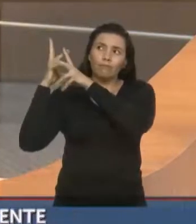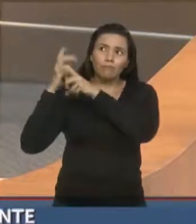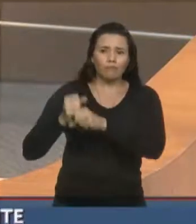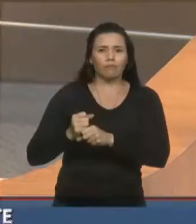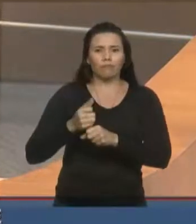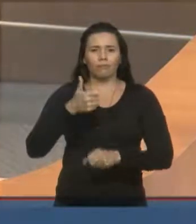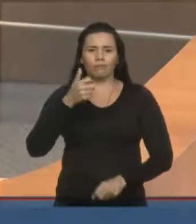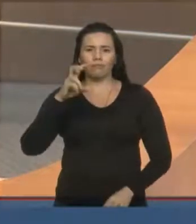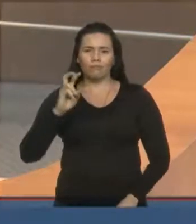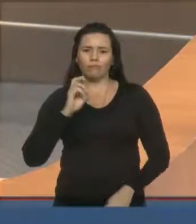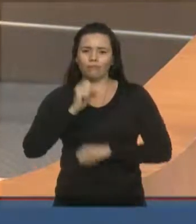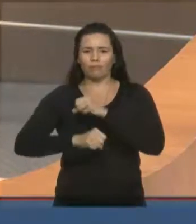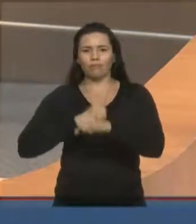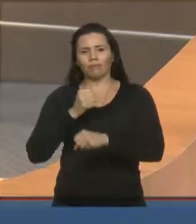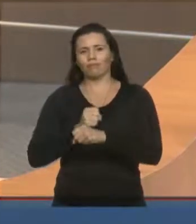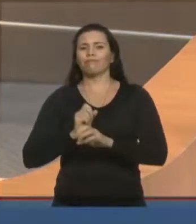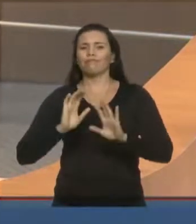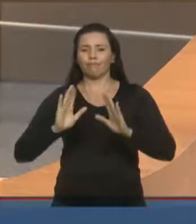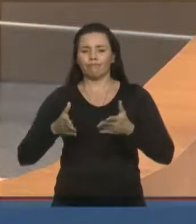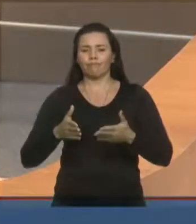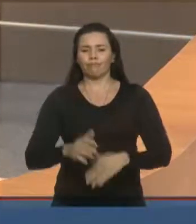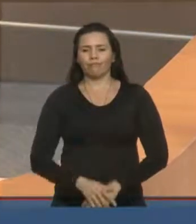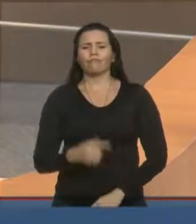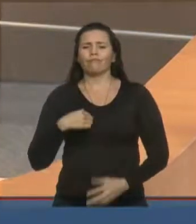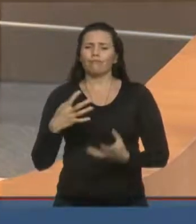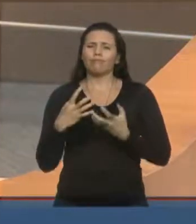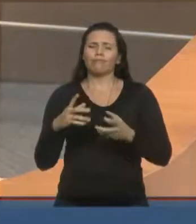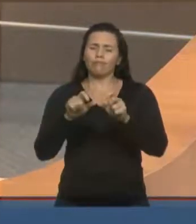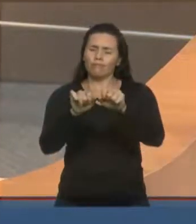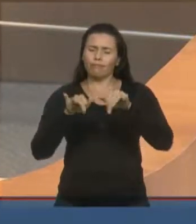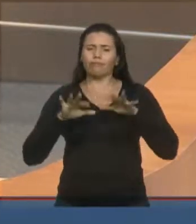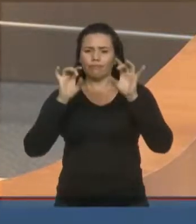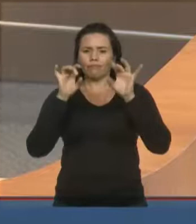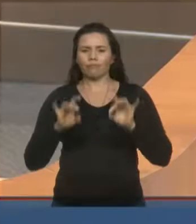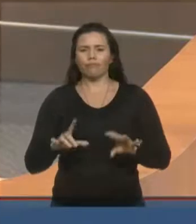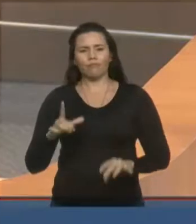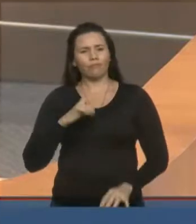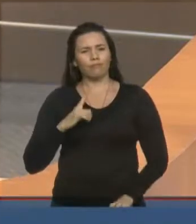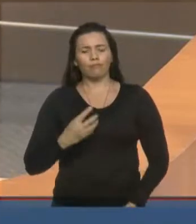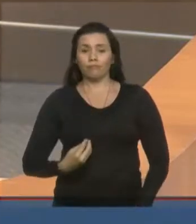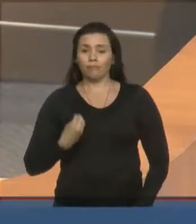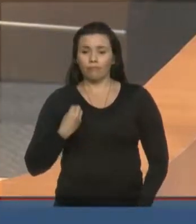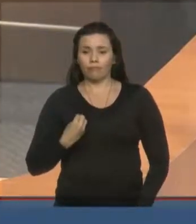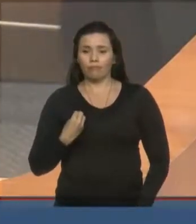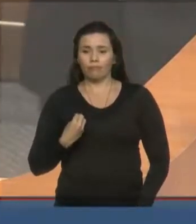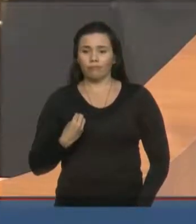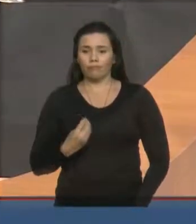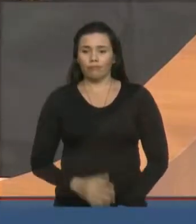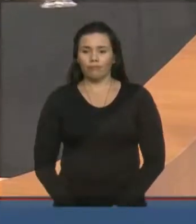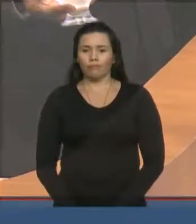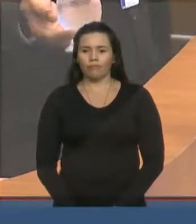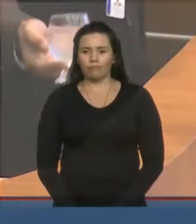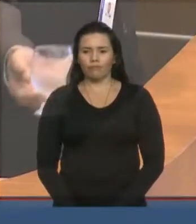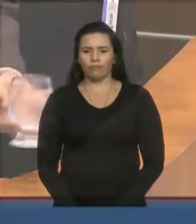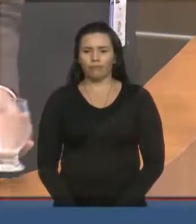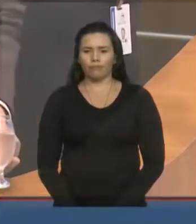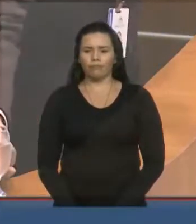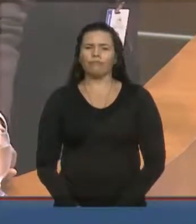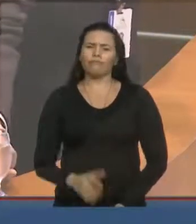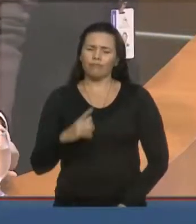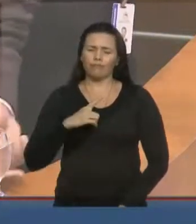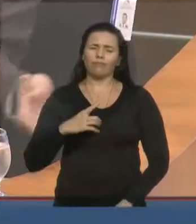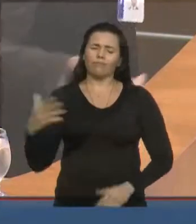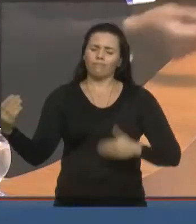Gostaria, é claro, que essa sessão solene contasse com a presença de mais pessoas,